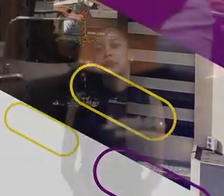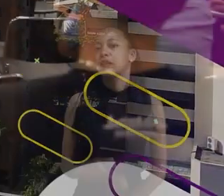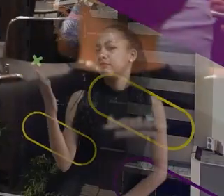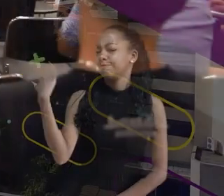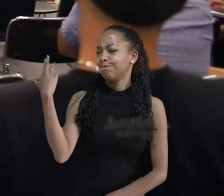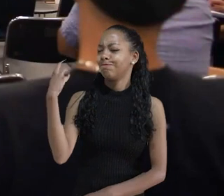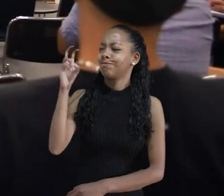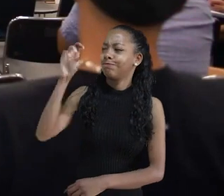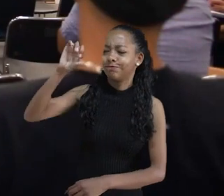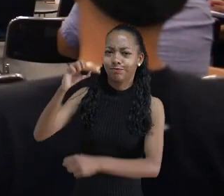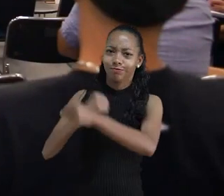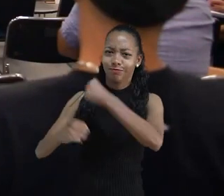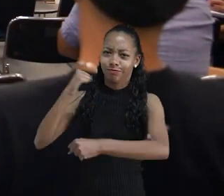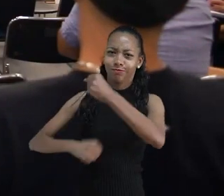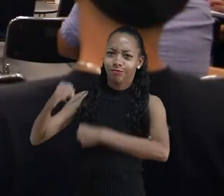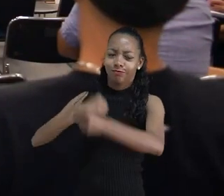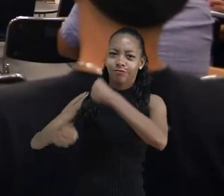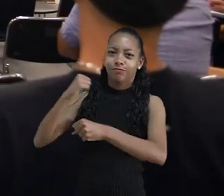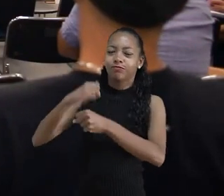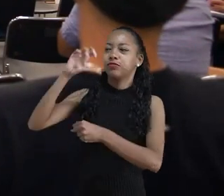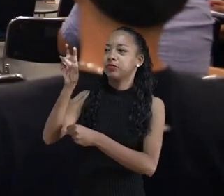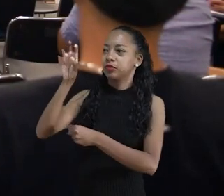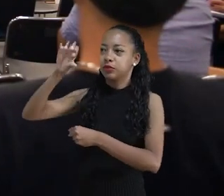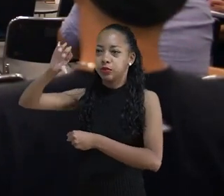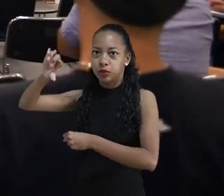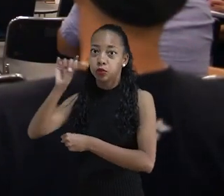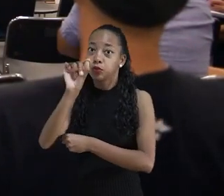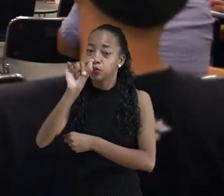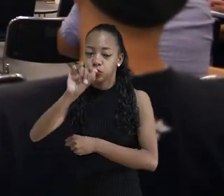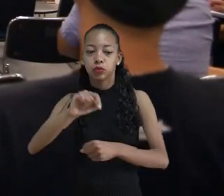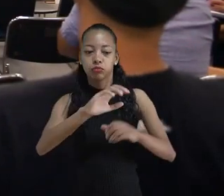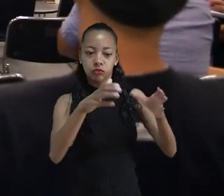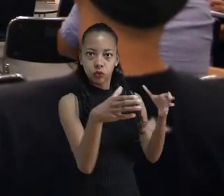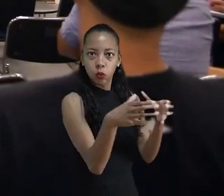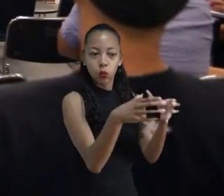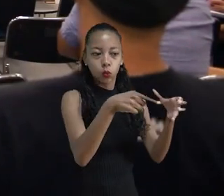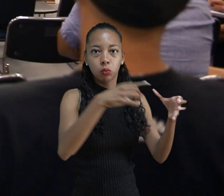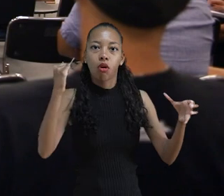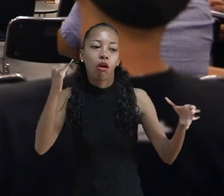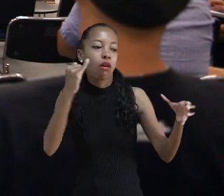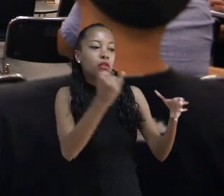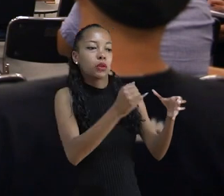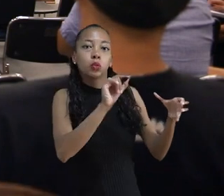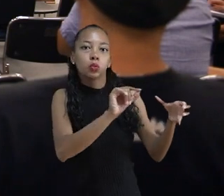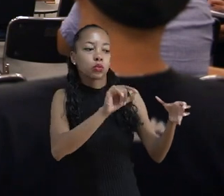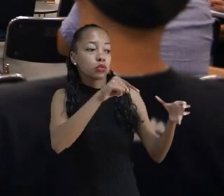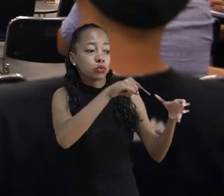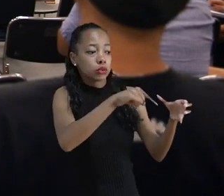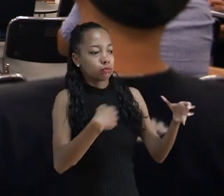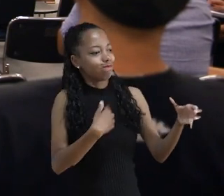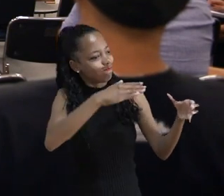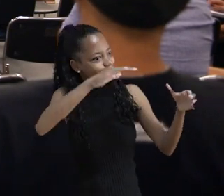há 59 anos atrás nesse mesmo dia a classe média já recebia seu primeiro aviso de que estava mais